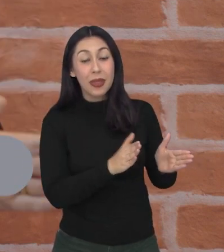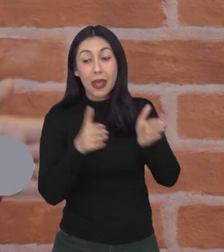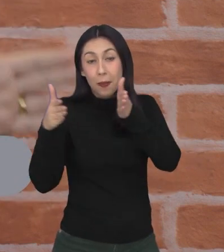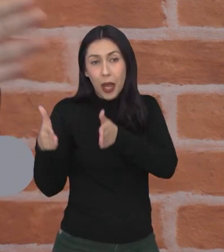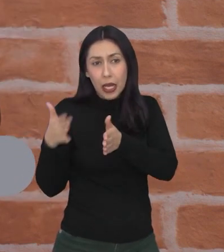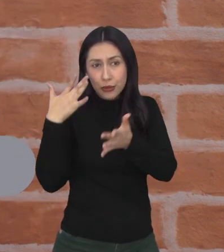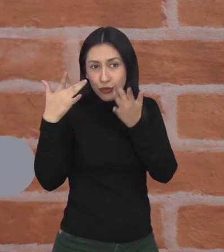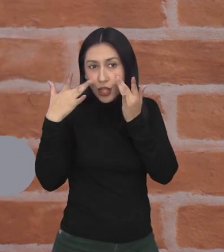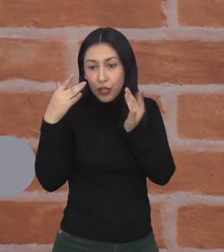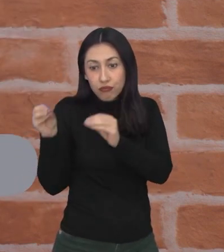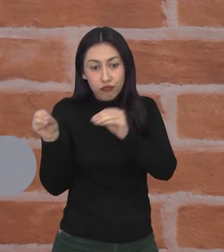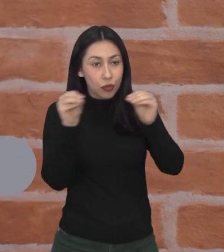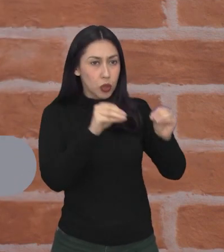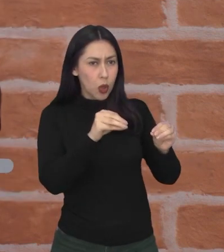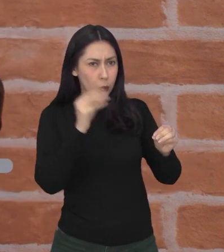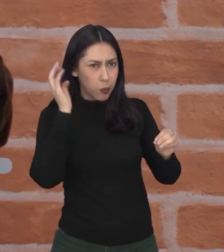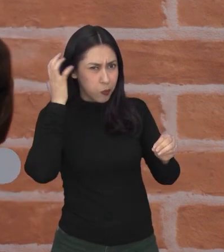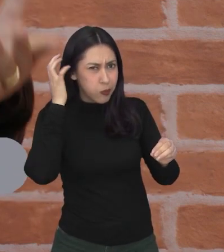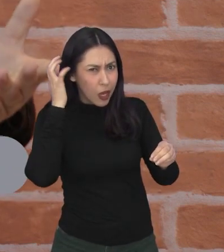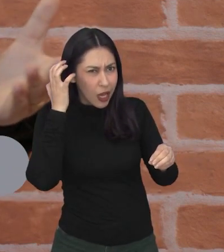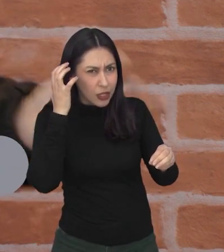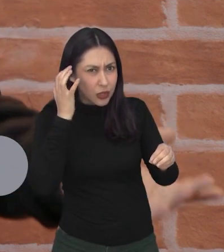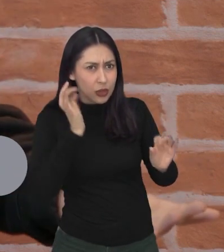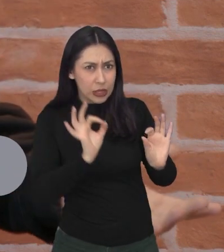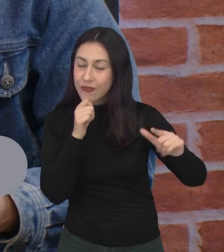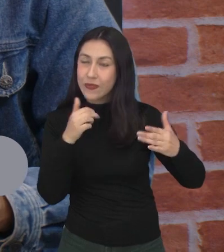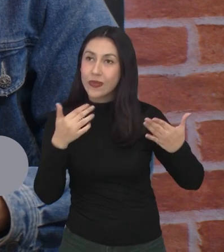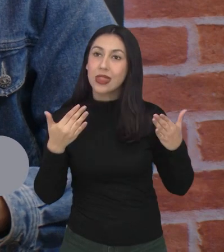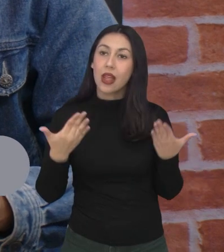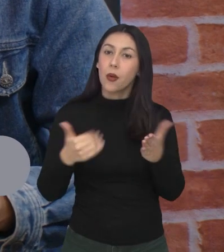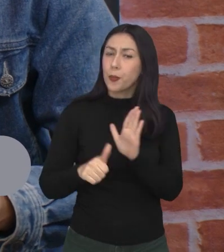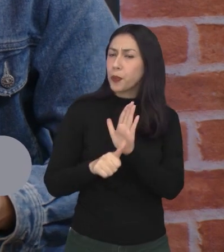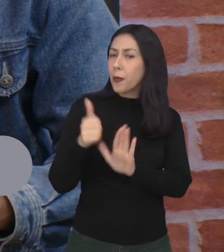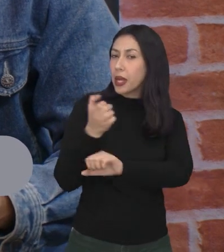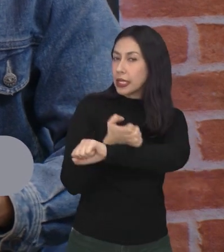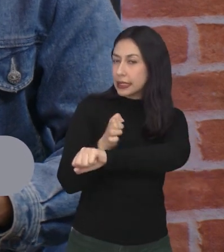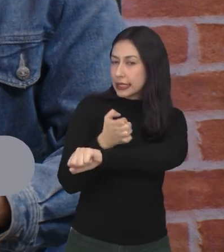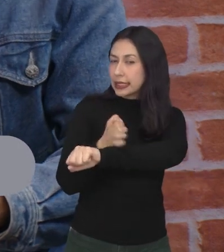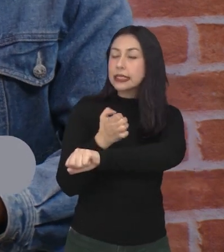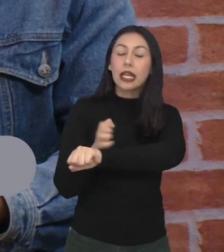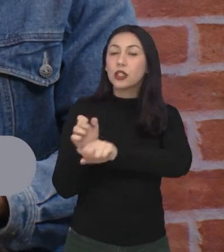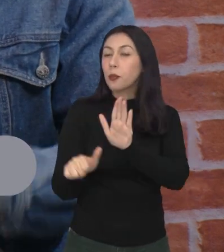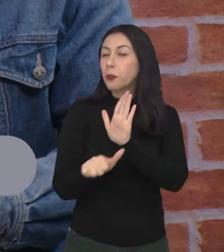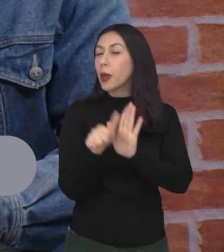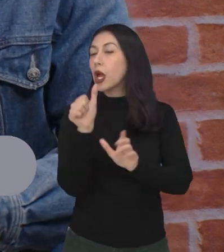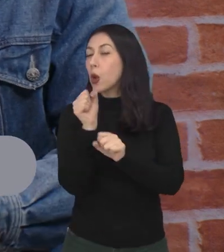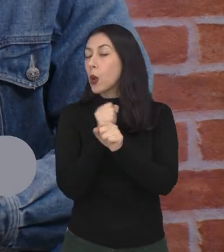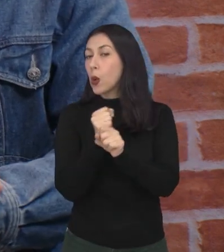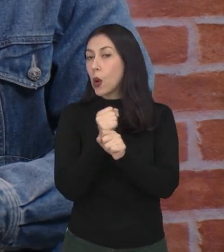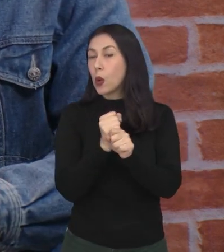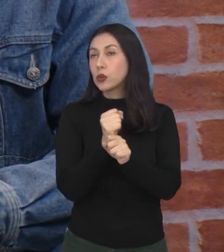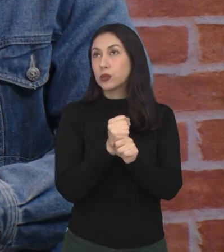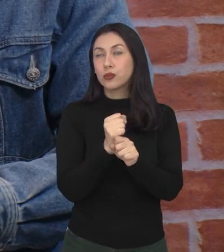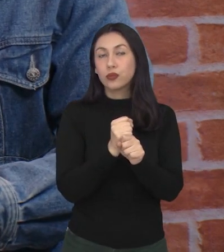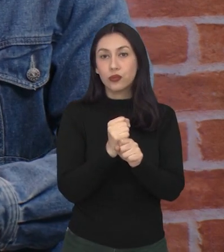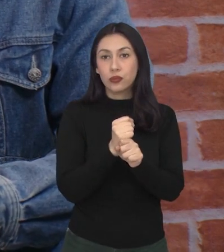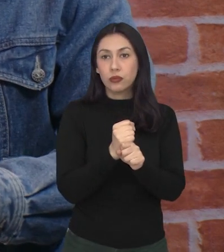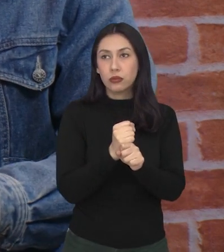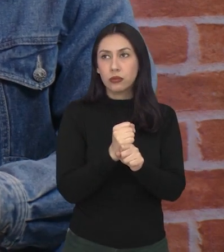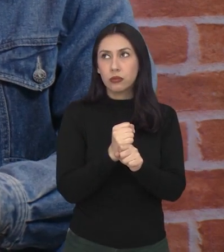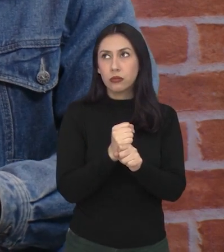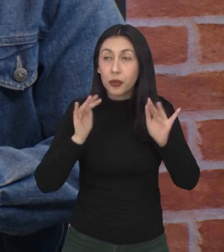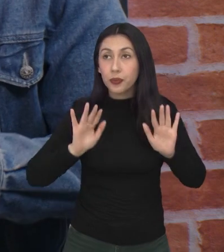então você lida com eles diretamente, depois que termina o espetáculo, muitas vezes tem gente que, falando de peça infantil principalmente, né, que eu